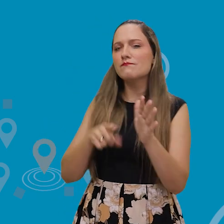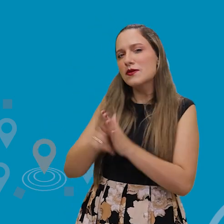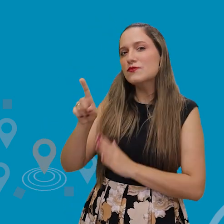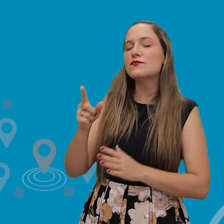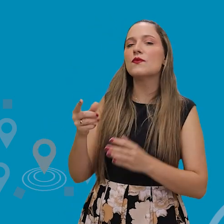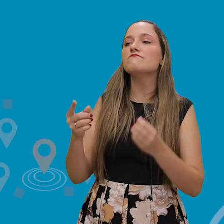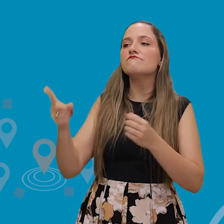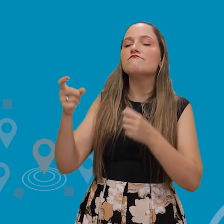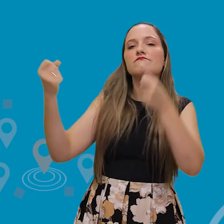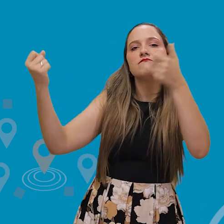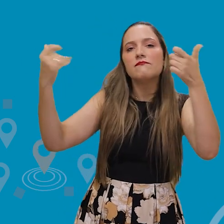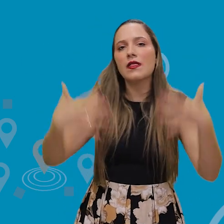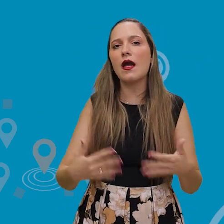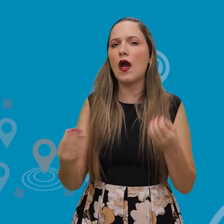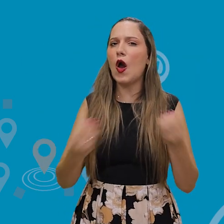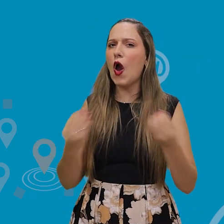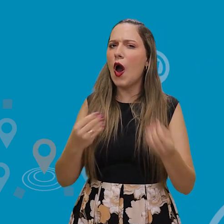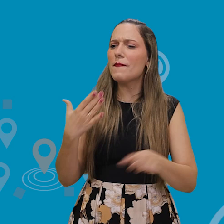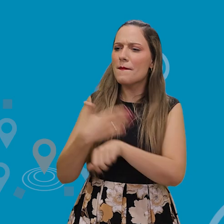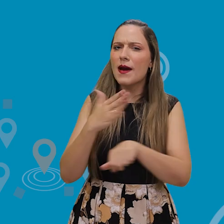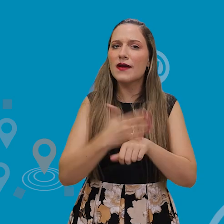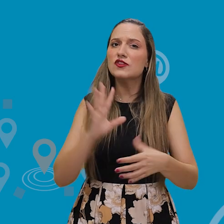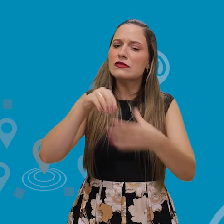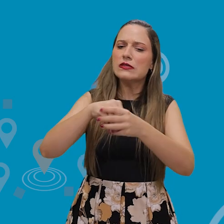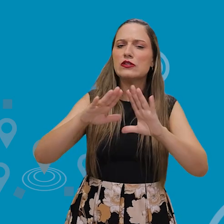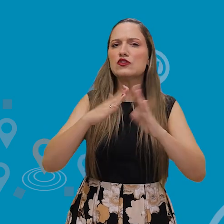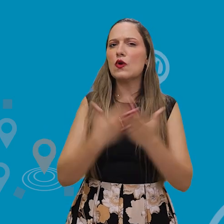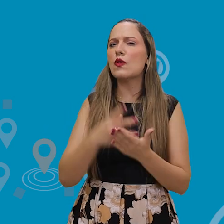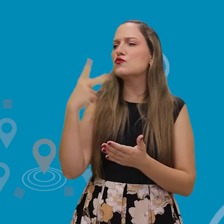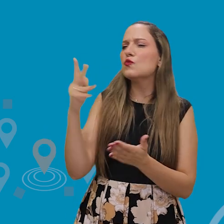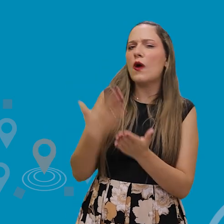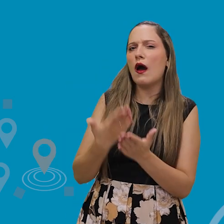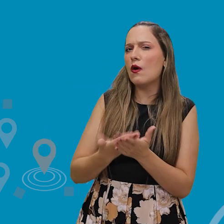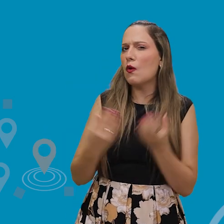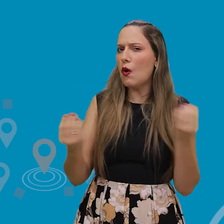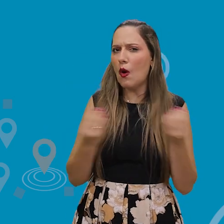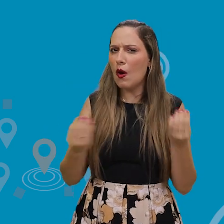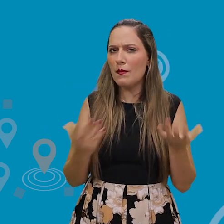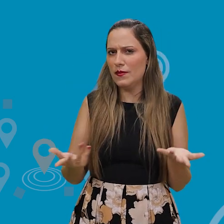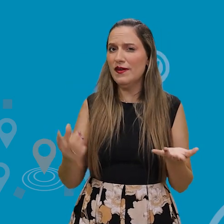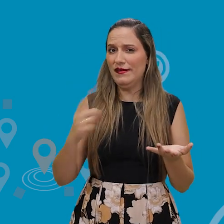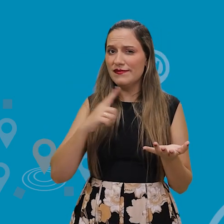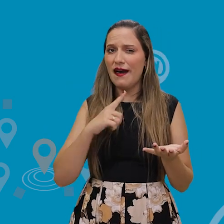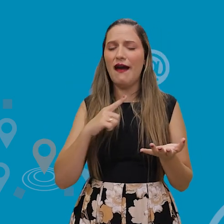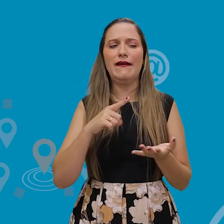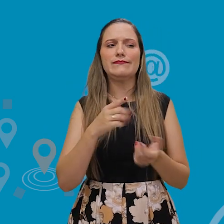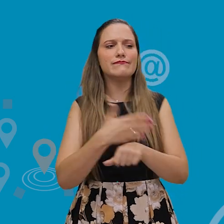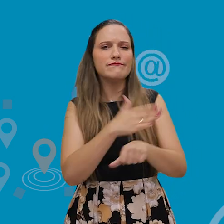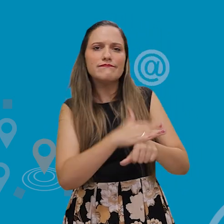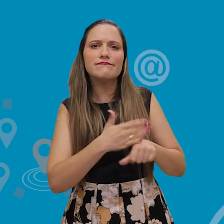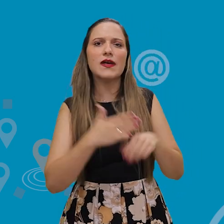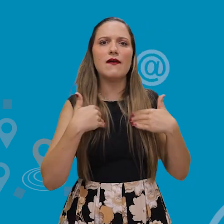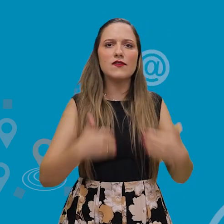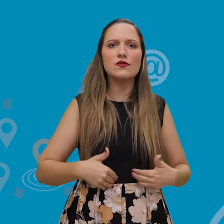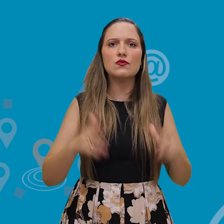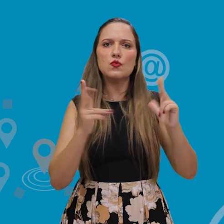um pouquinho mais sobre como o senhor trabalha nas práticas de aventura nas suas aulas. São as mesmas ações das